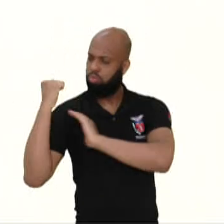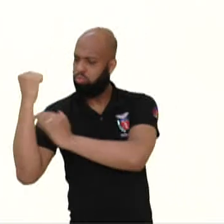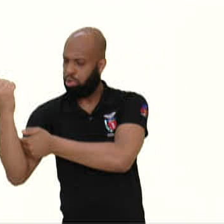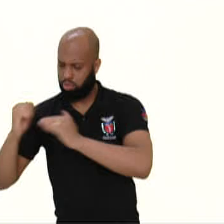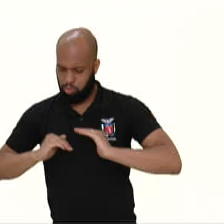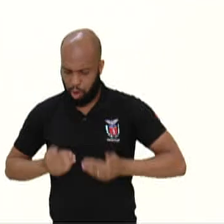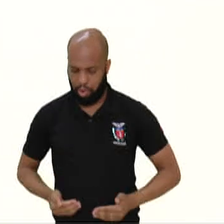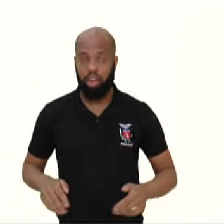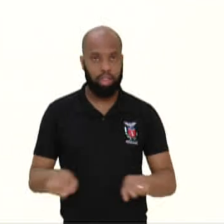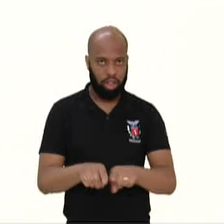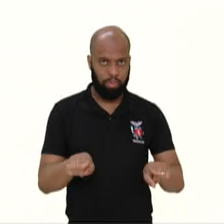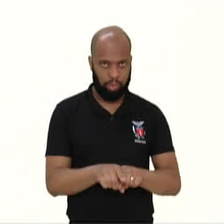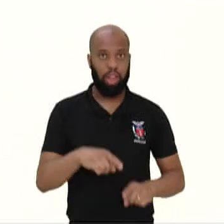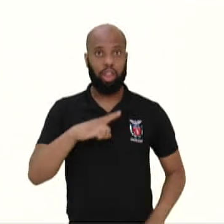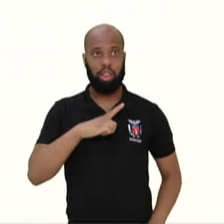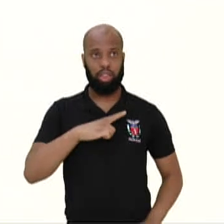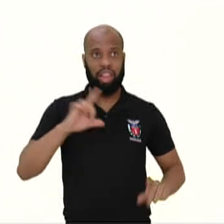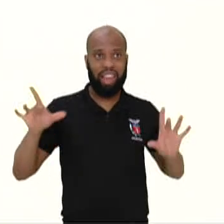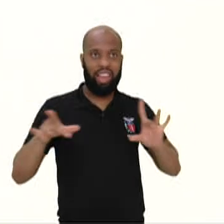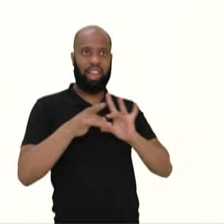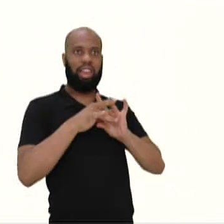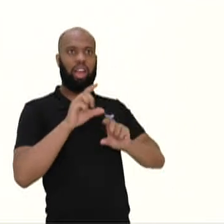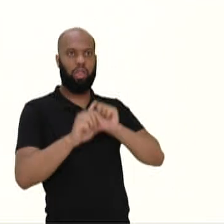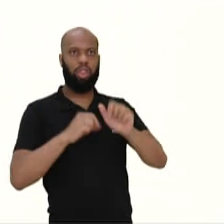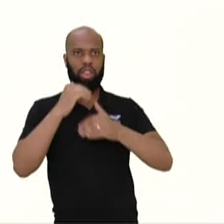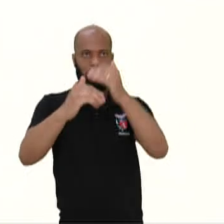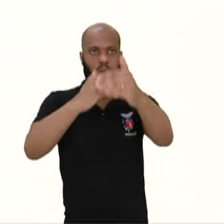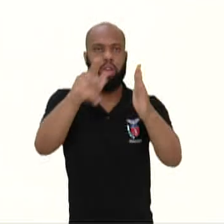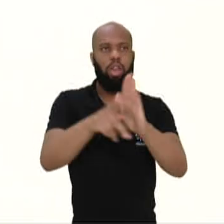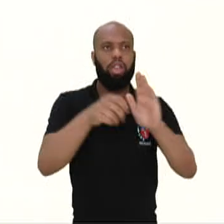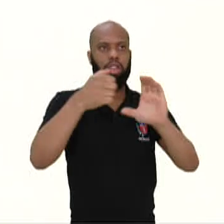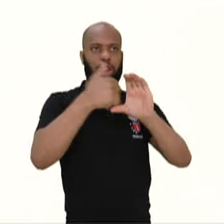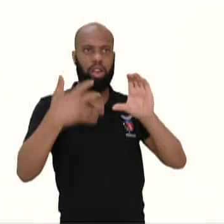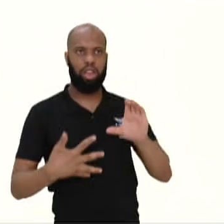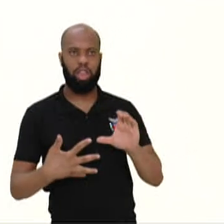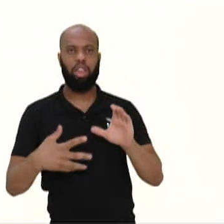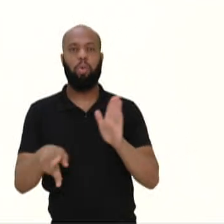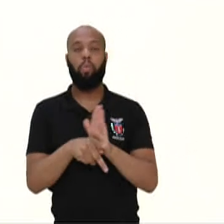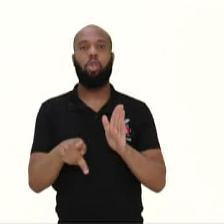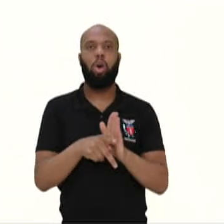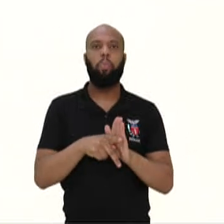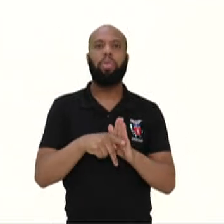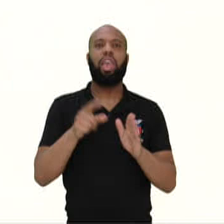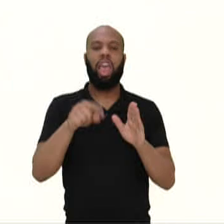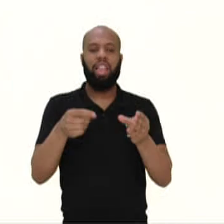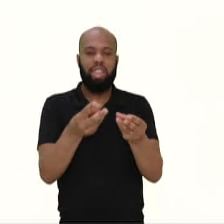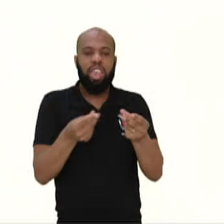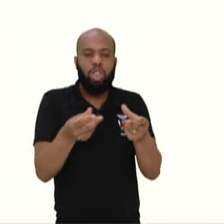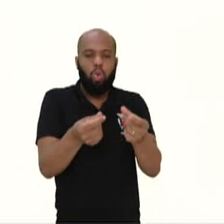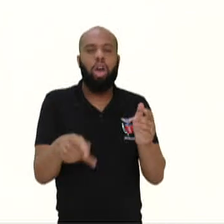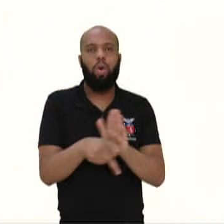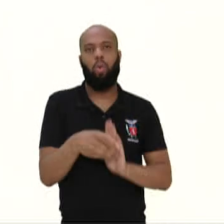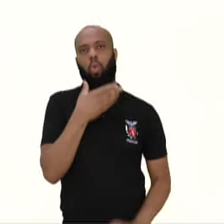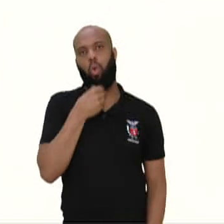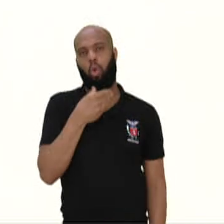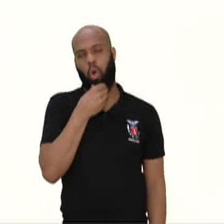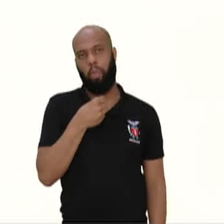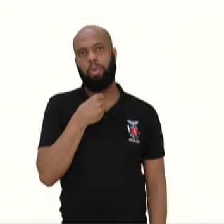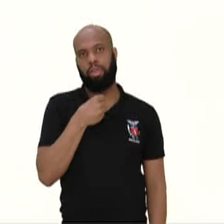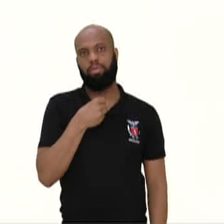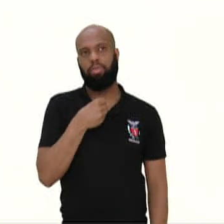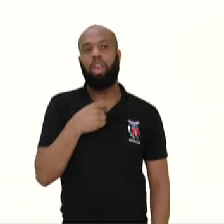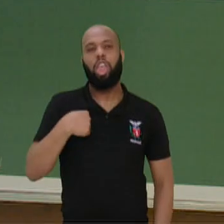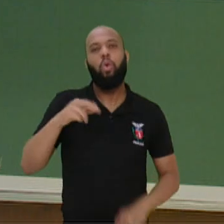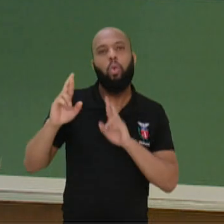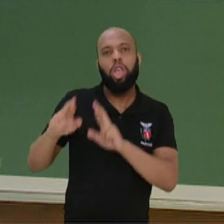músculo-esquelético e efeitos androgênicos ligados ao desenvolvimento das características sexuais secundárias masculinas. Então, espero